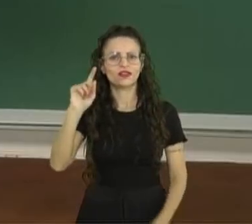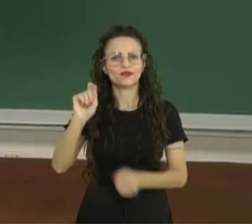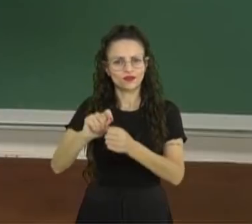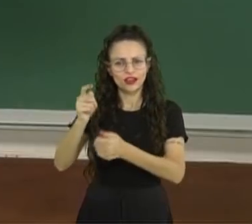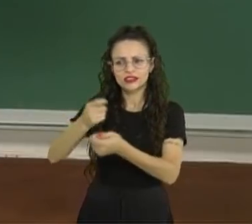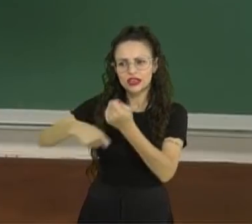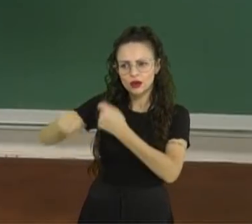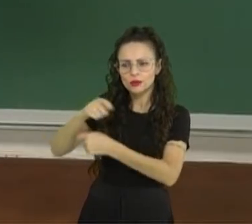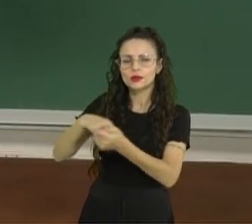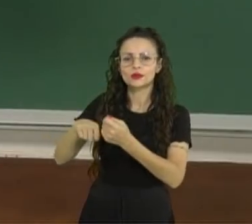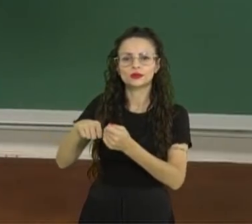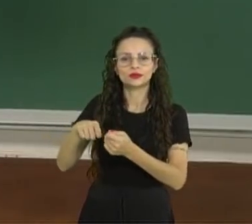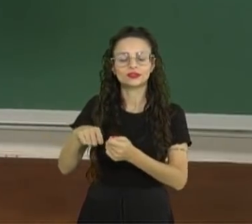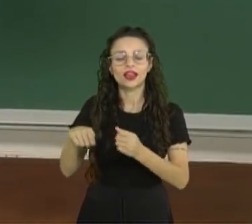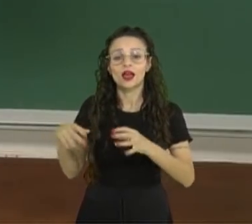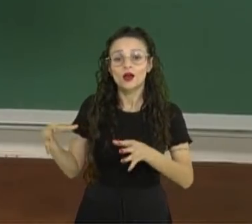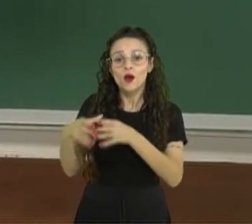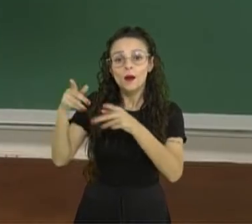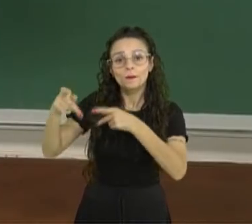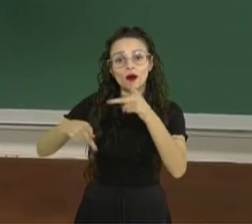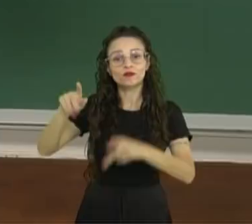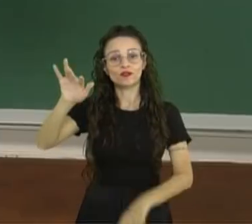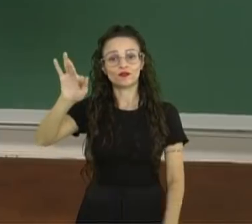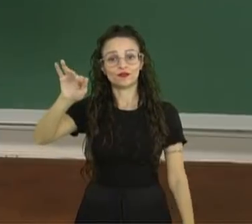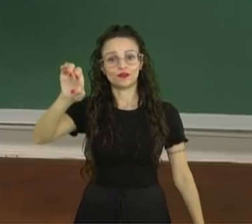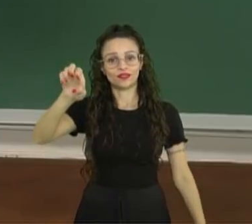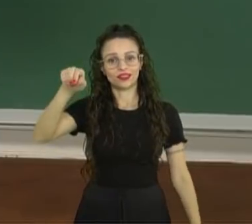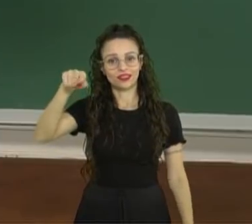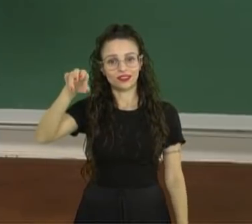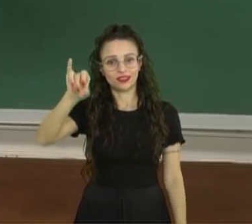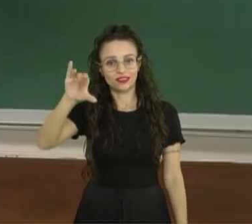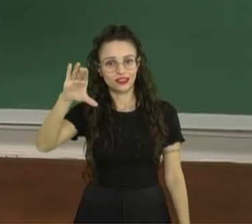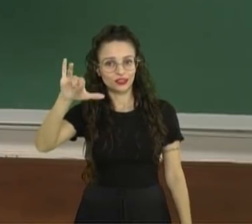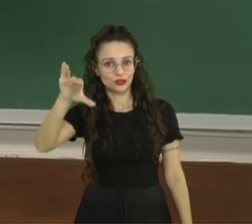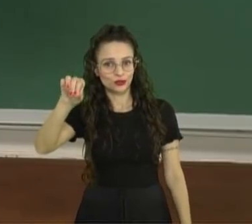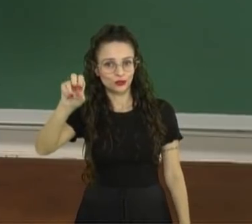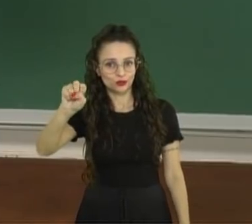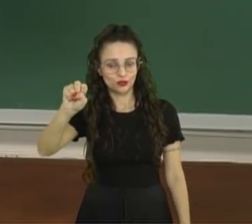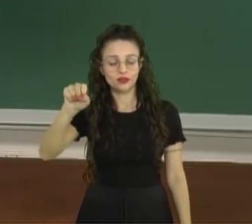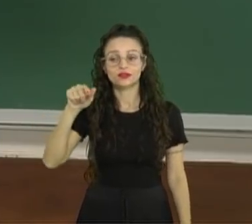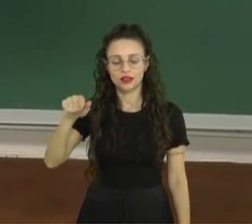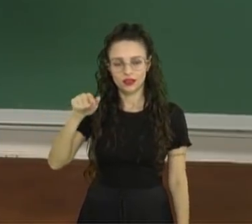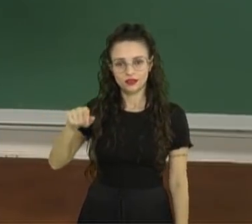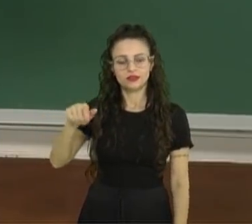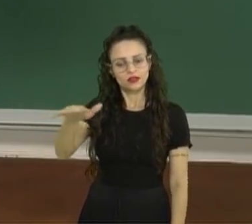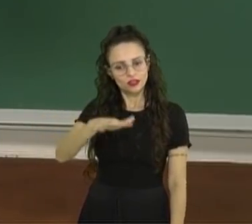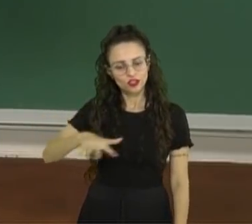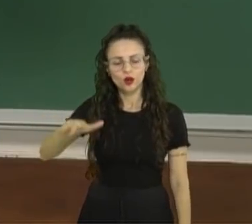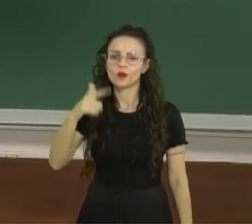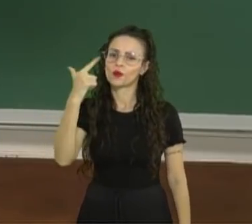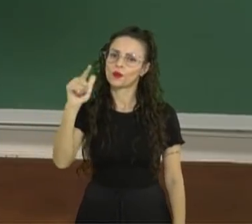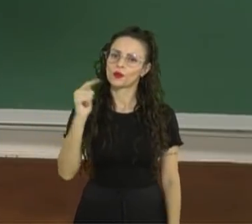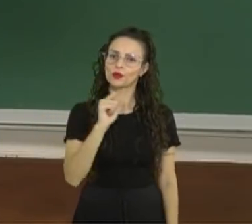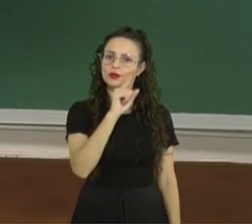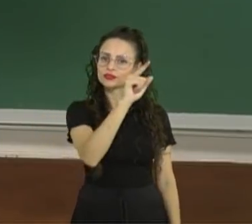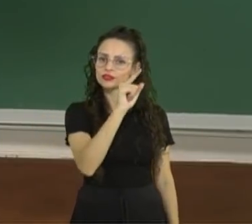comércio com os fenícios, com outros povos daquela região ou de outras regiões que eles precisavam de matéria-prima que não tinha